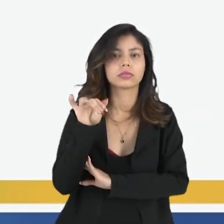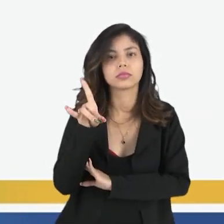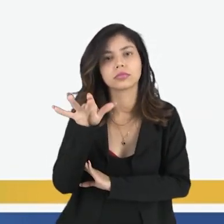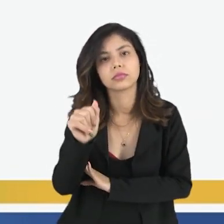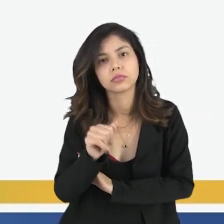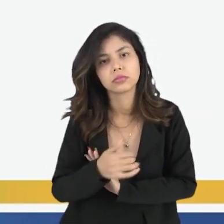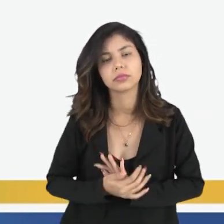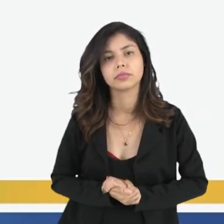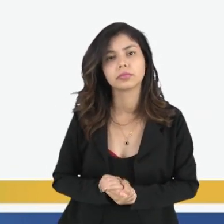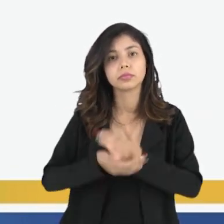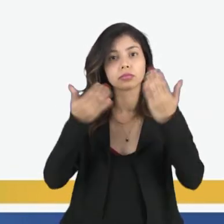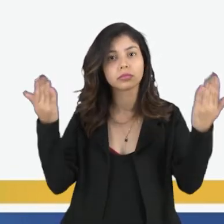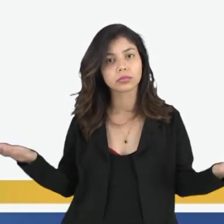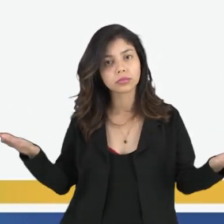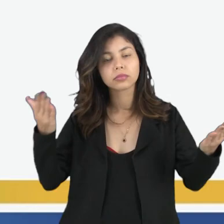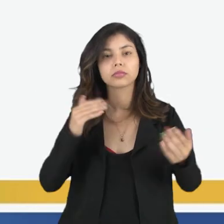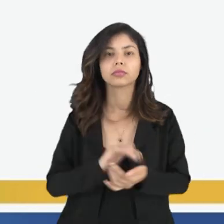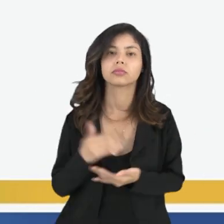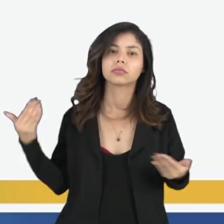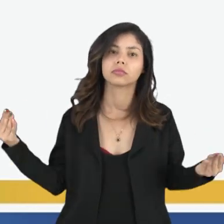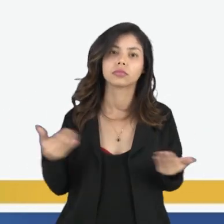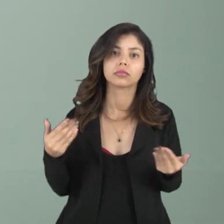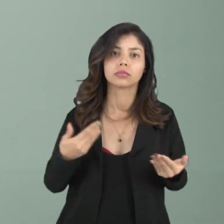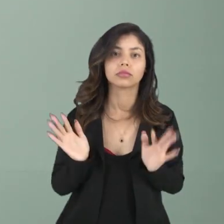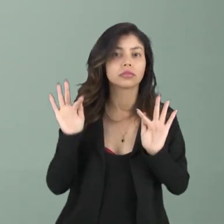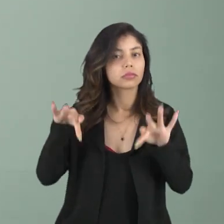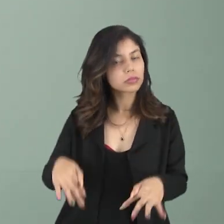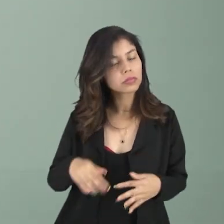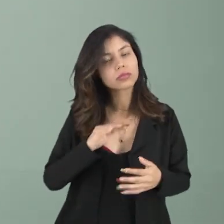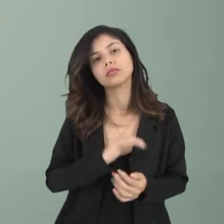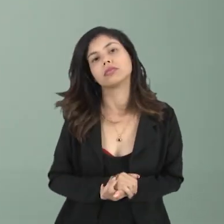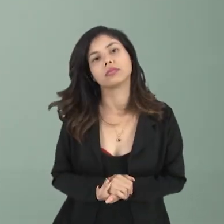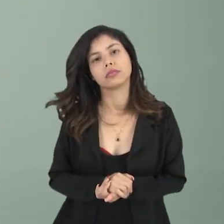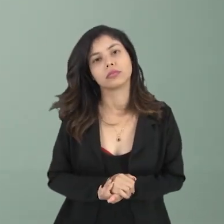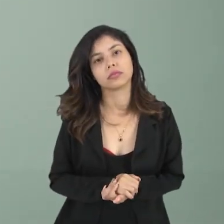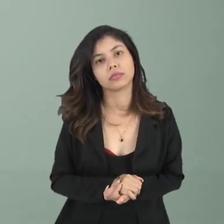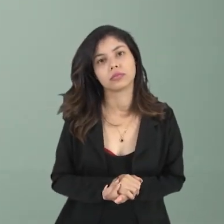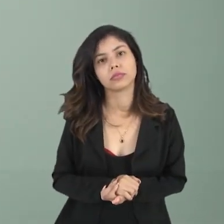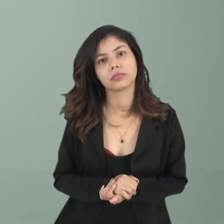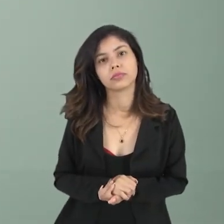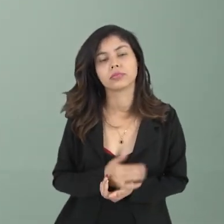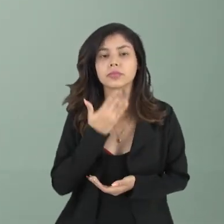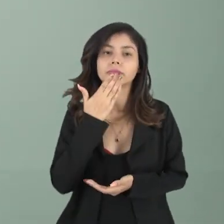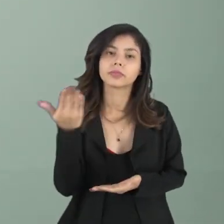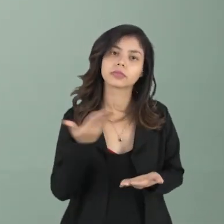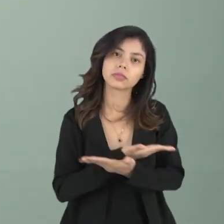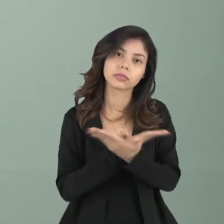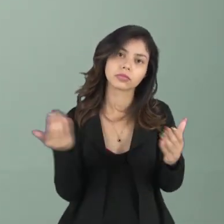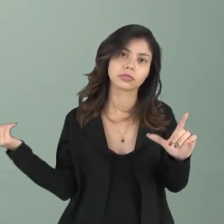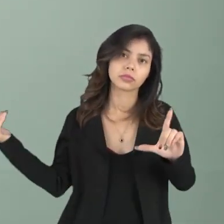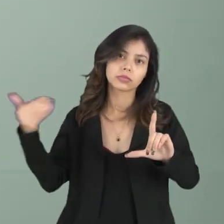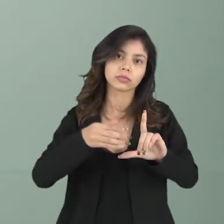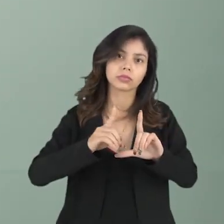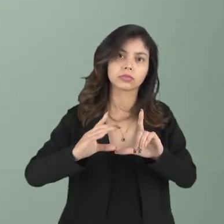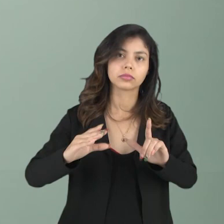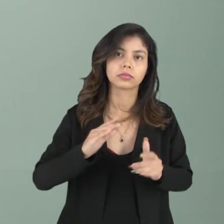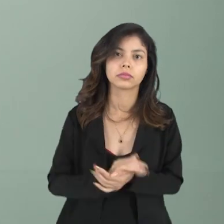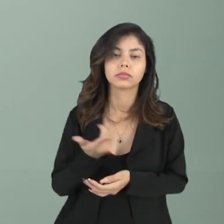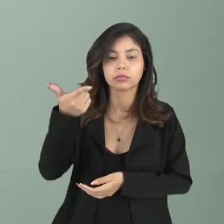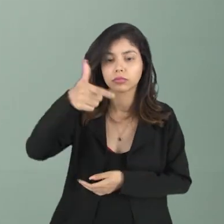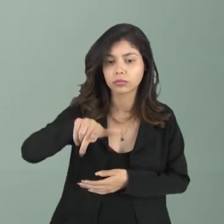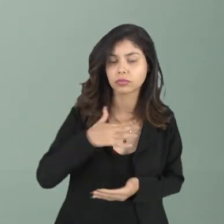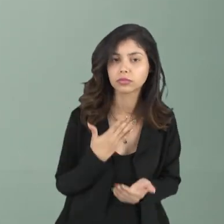termodinâmica. Pessoal, hoje nós vamos ficar por aqui. Peço a vocês que recorram à plataforma Edu,